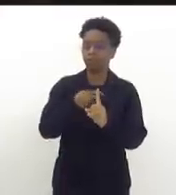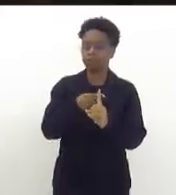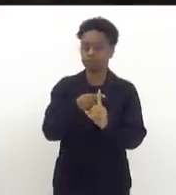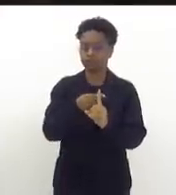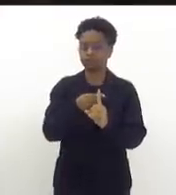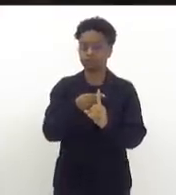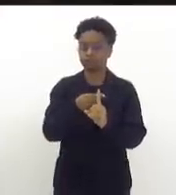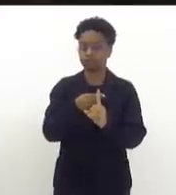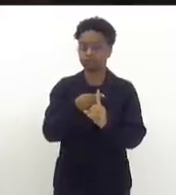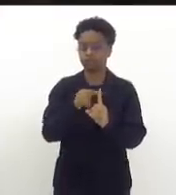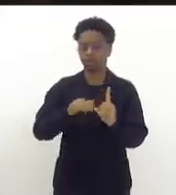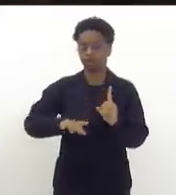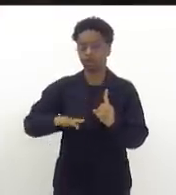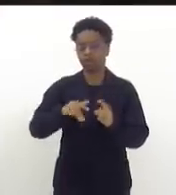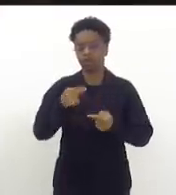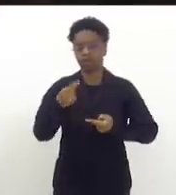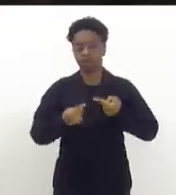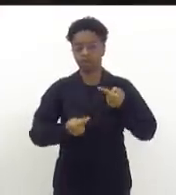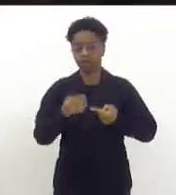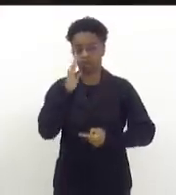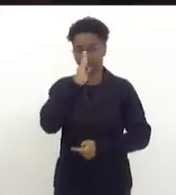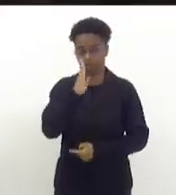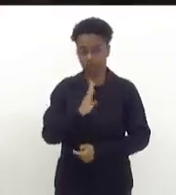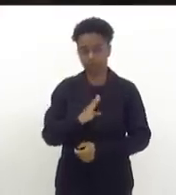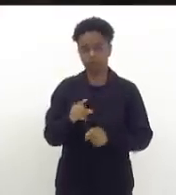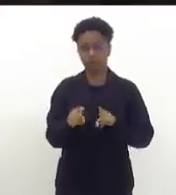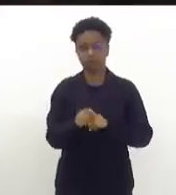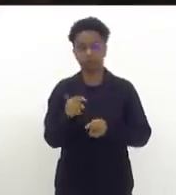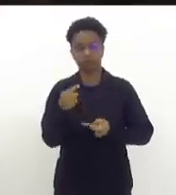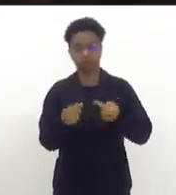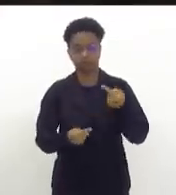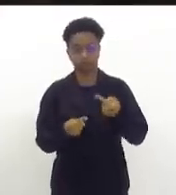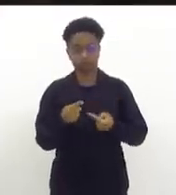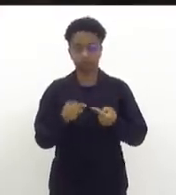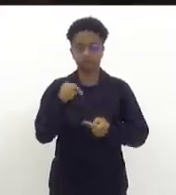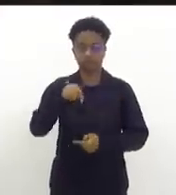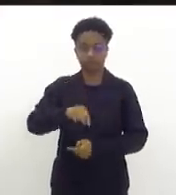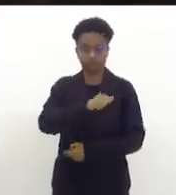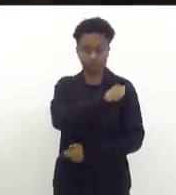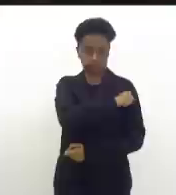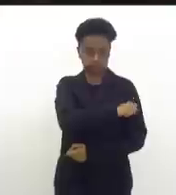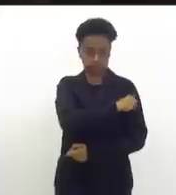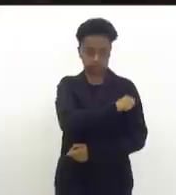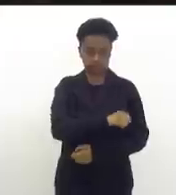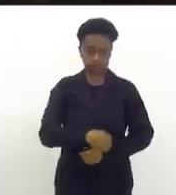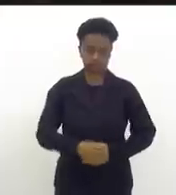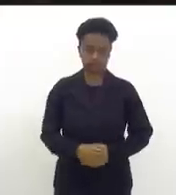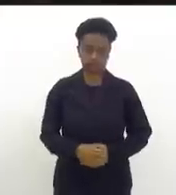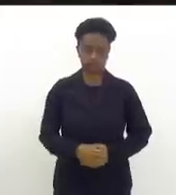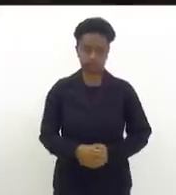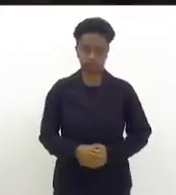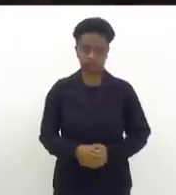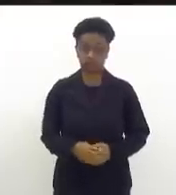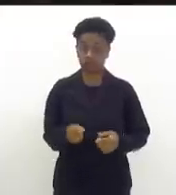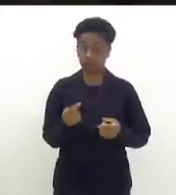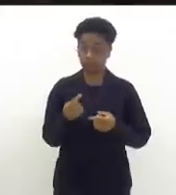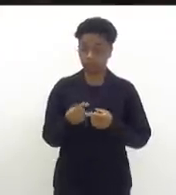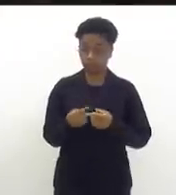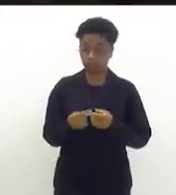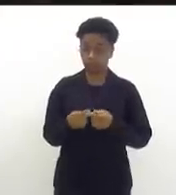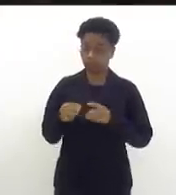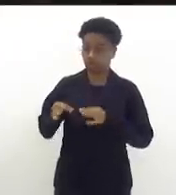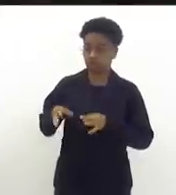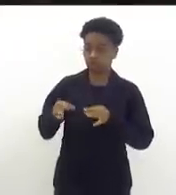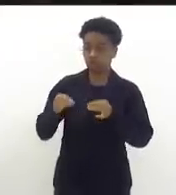para política brasileira e para política Fluminense todas as homenagens no meu